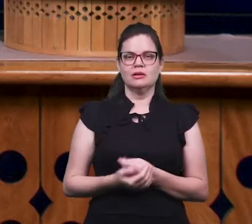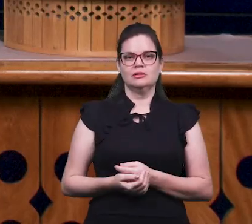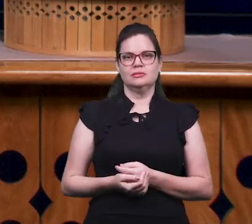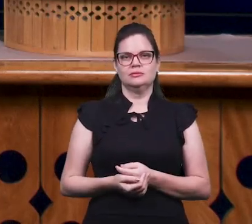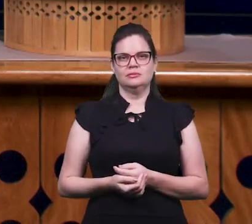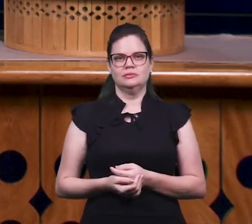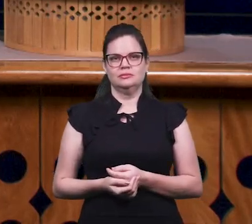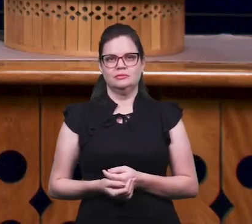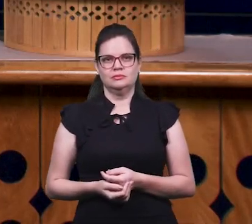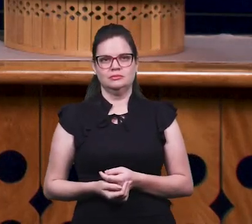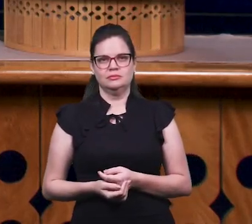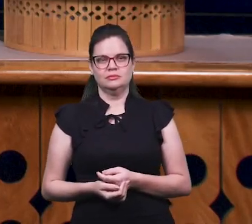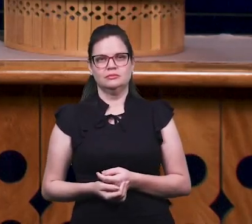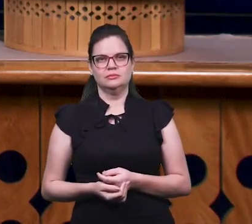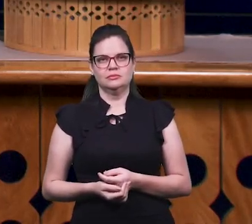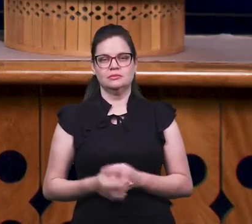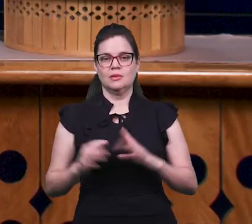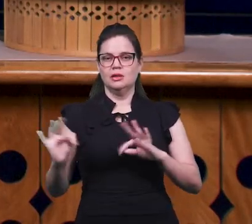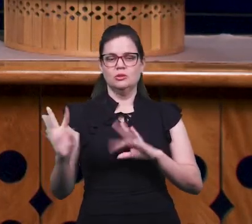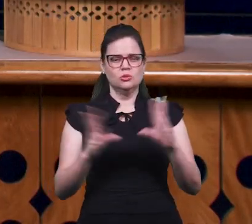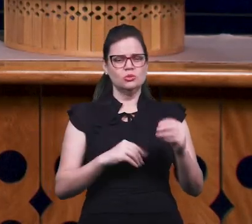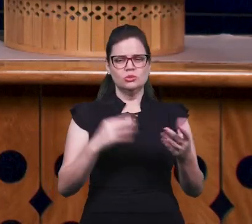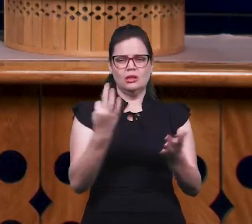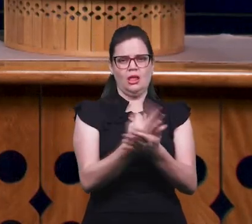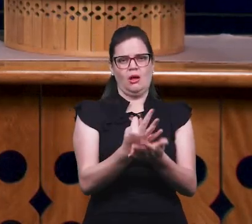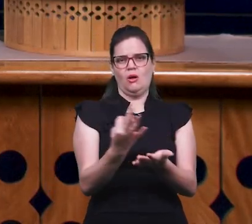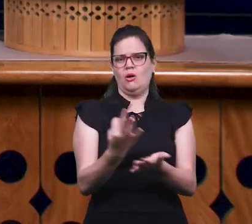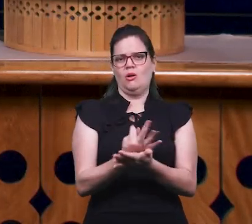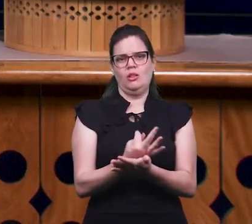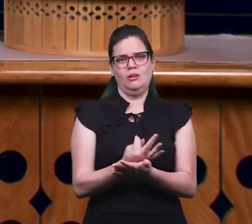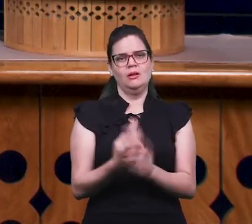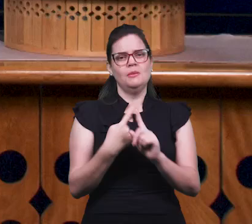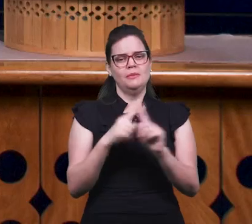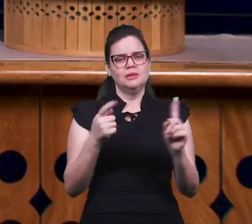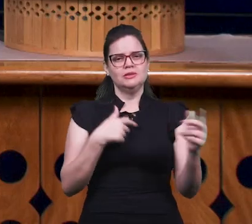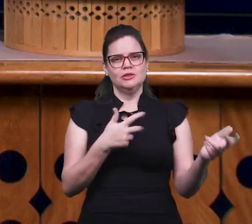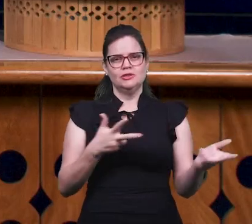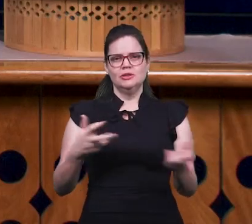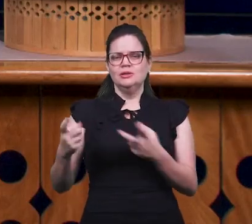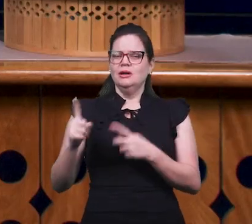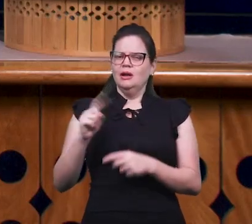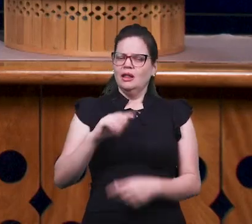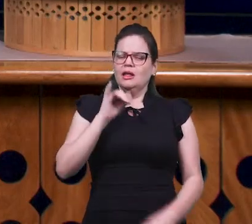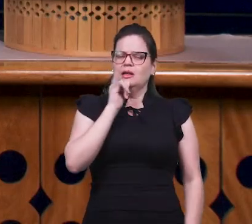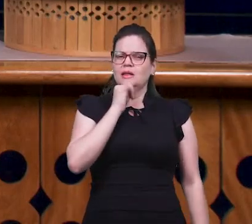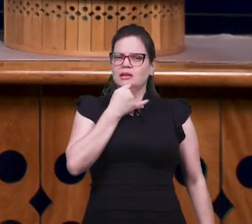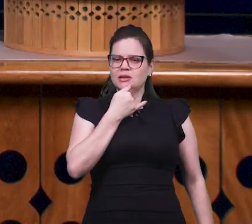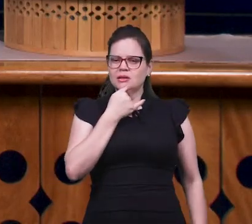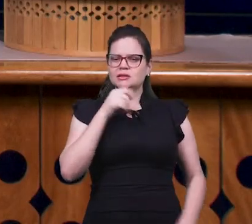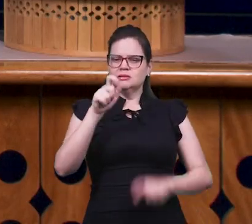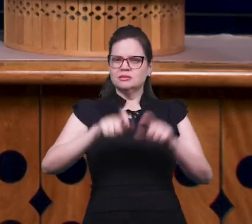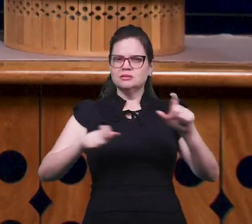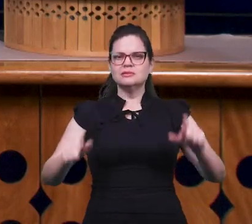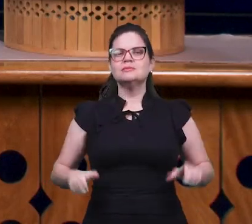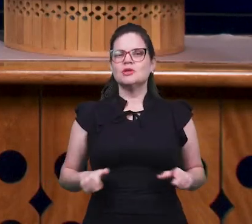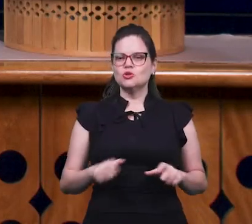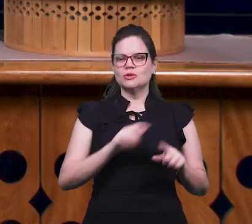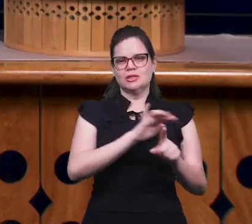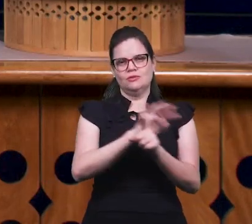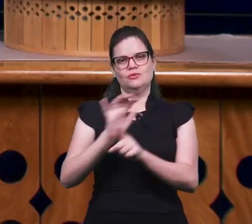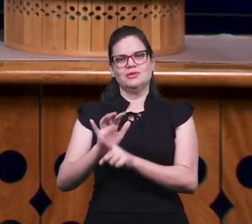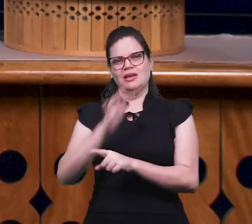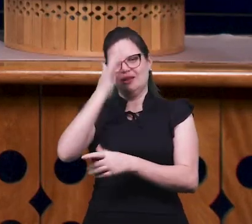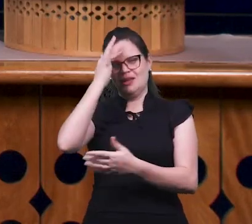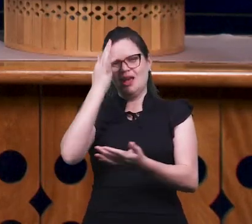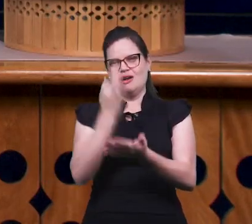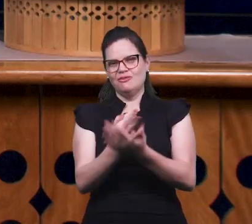né? Que trouxe tudo teólogo. Agora, é triste você ver que esses homens contaminaram a fé de muitos,